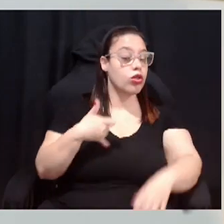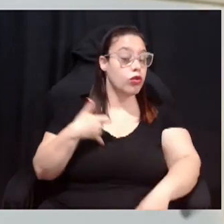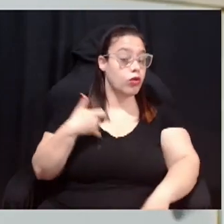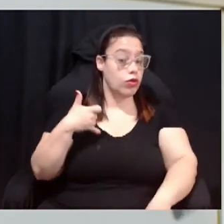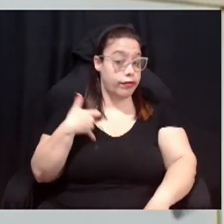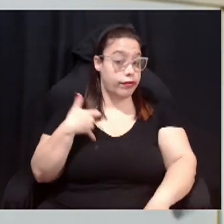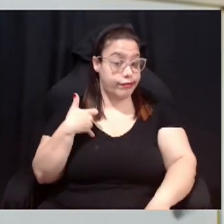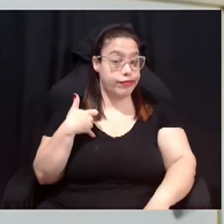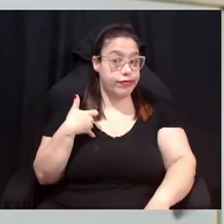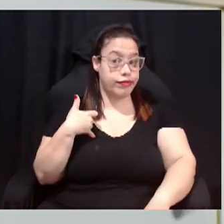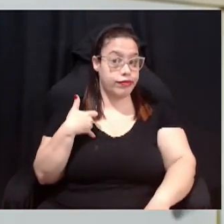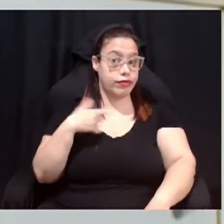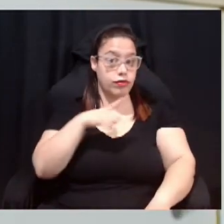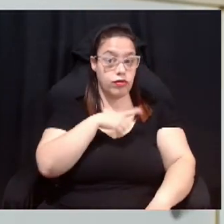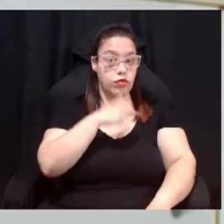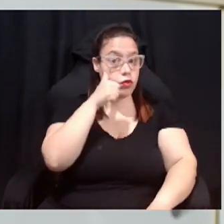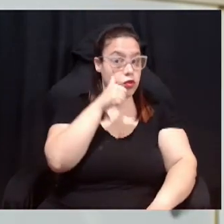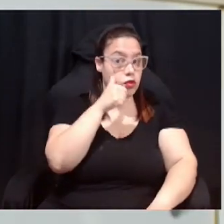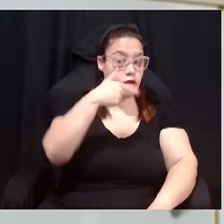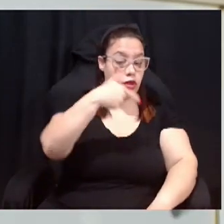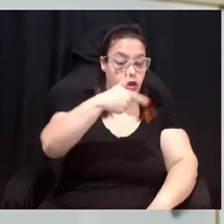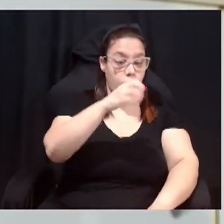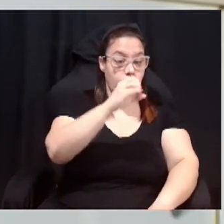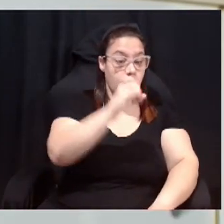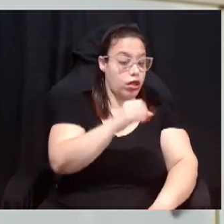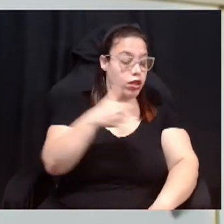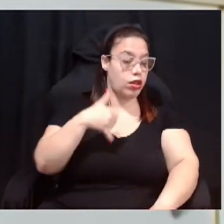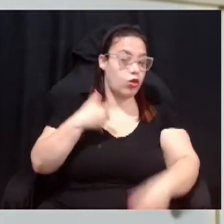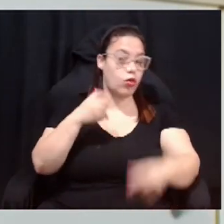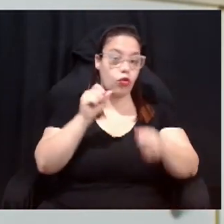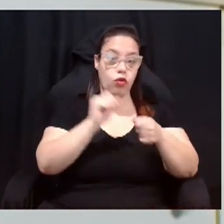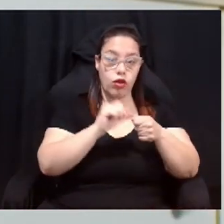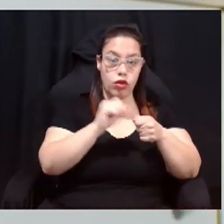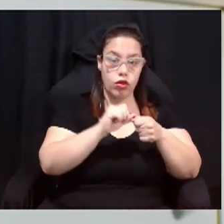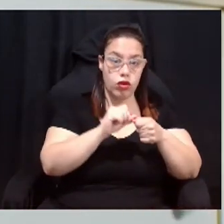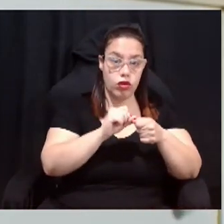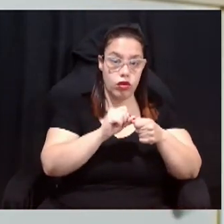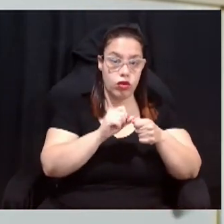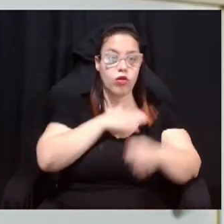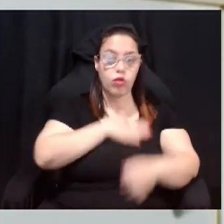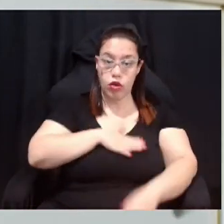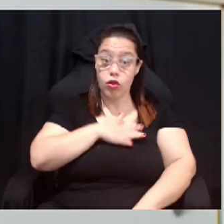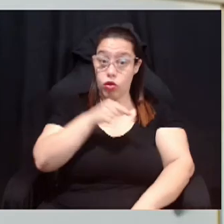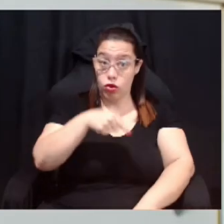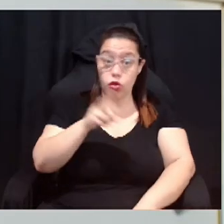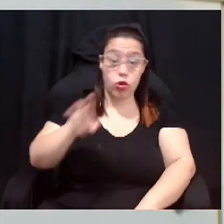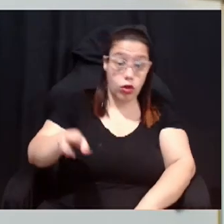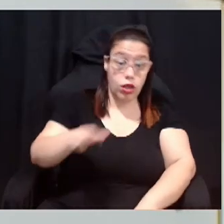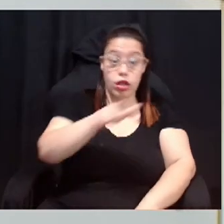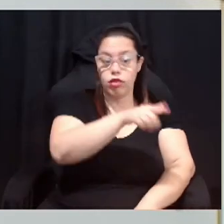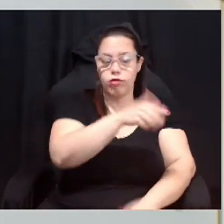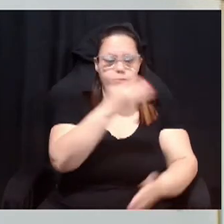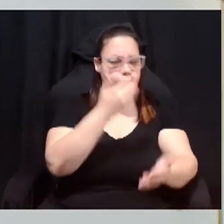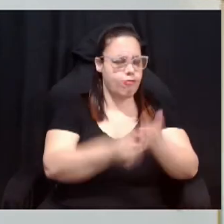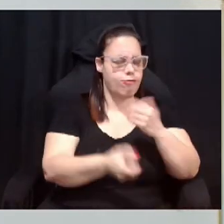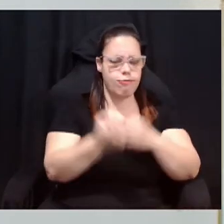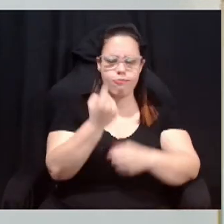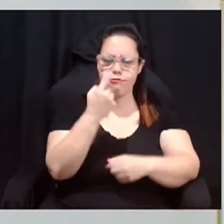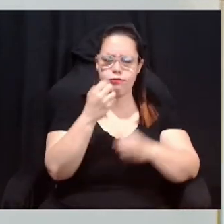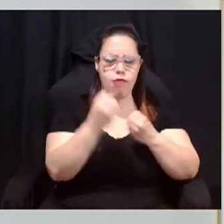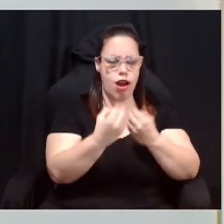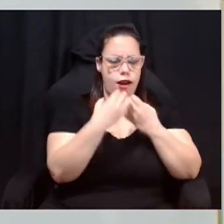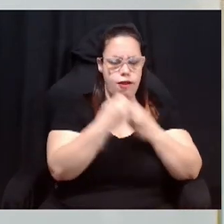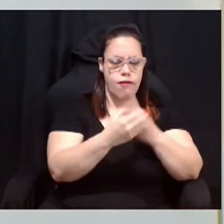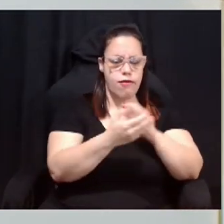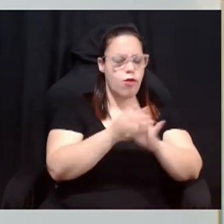tenho mulheres de 70 anos que fazem questão de estar aqui toda semana, não perdem uma aula, uma